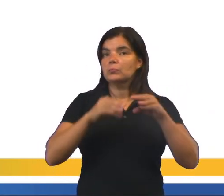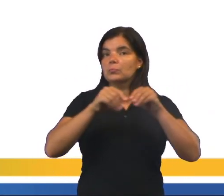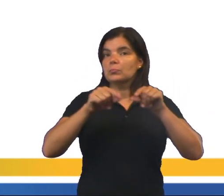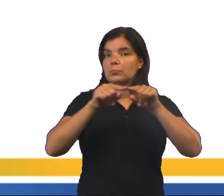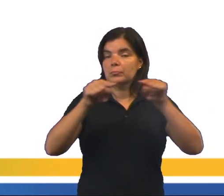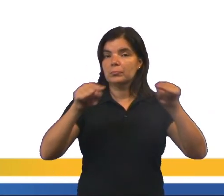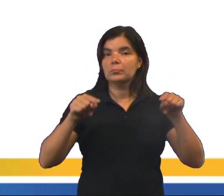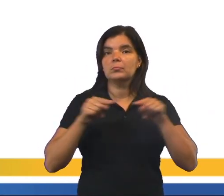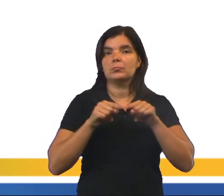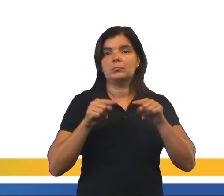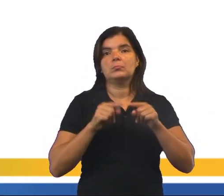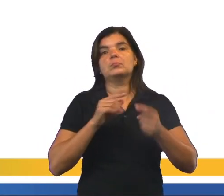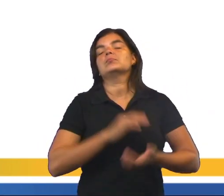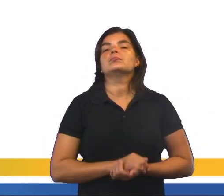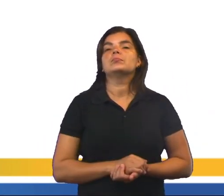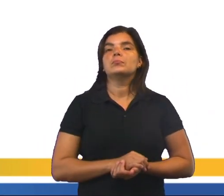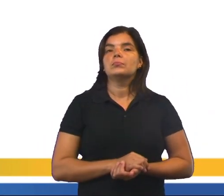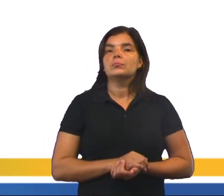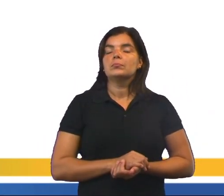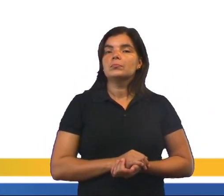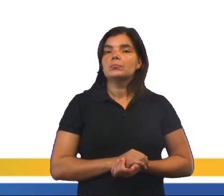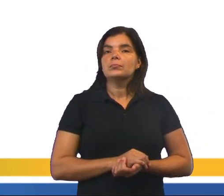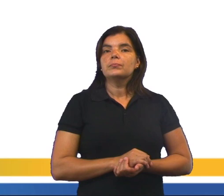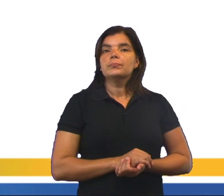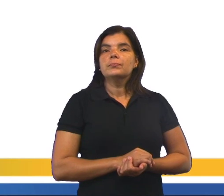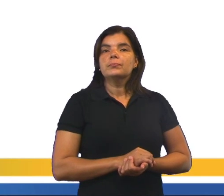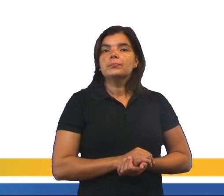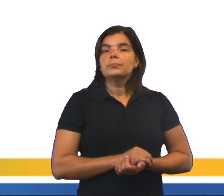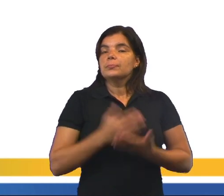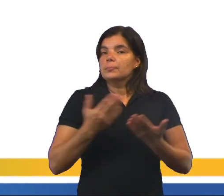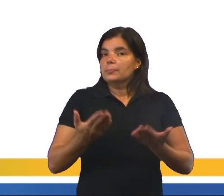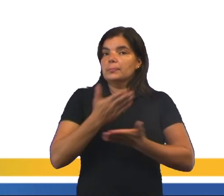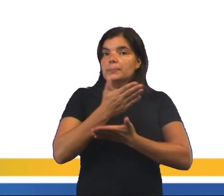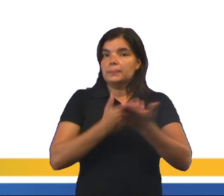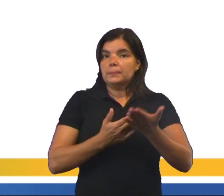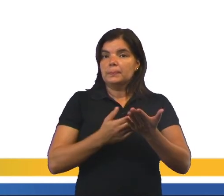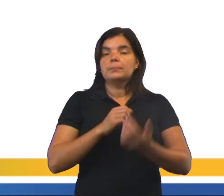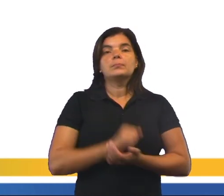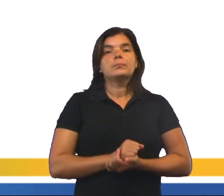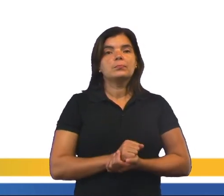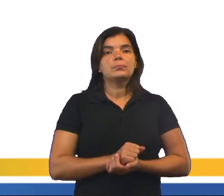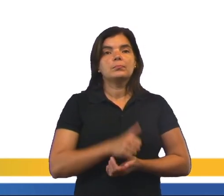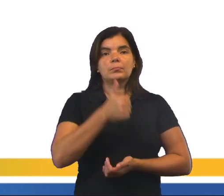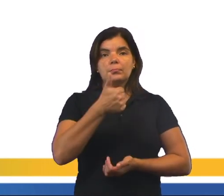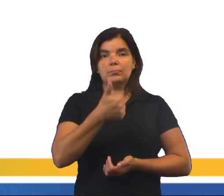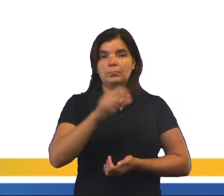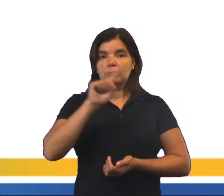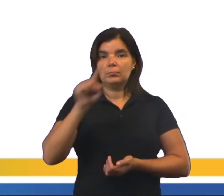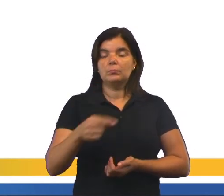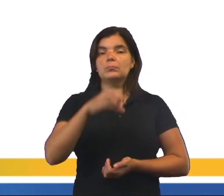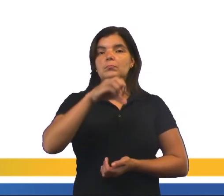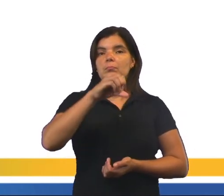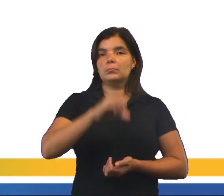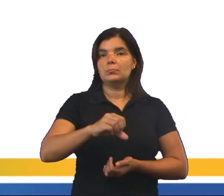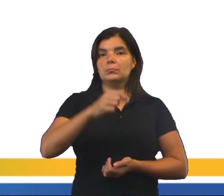terreno de formato circular cujo diâmetro mede 50 metros? Então, logo a metade vai ser o quê? Metade de